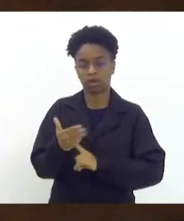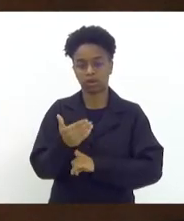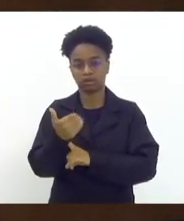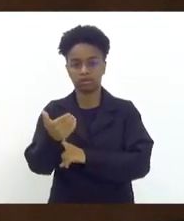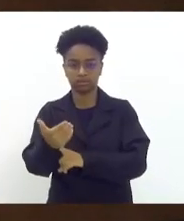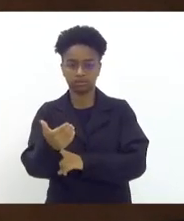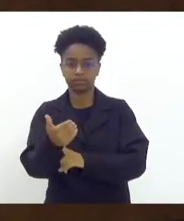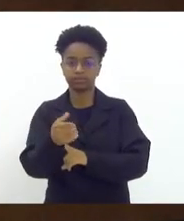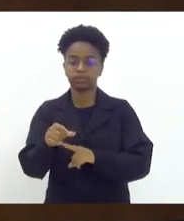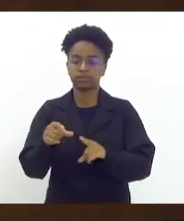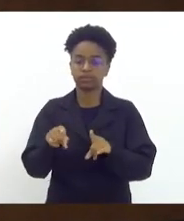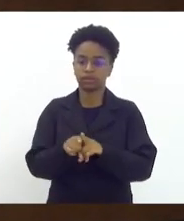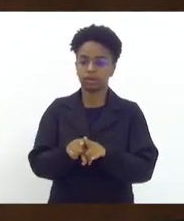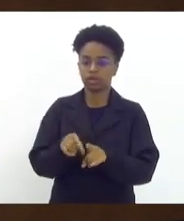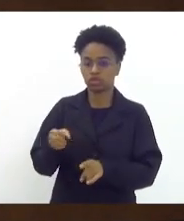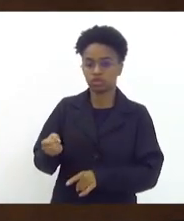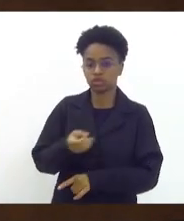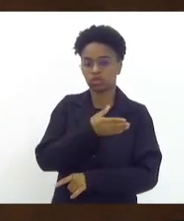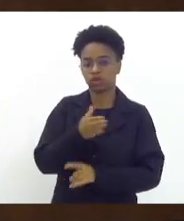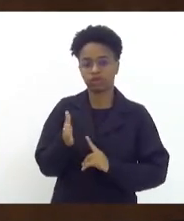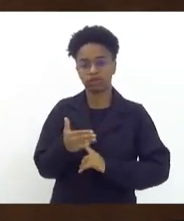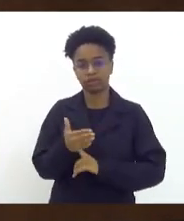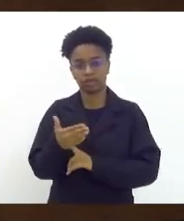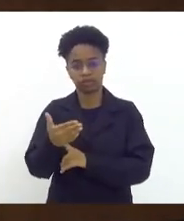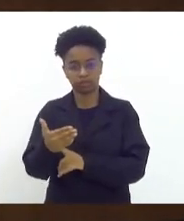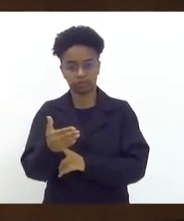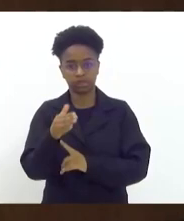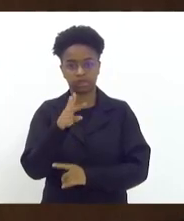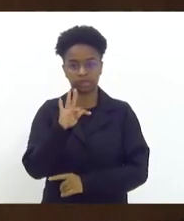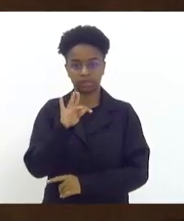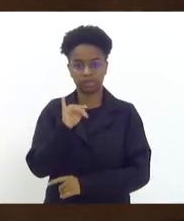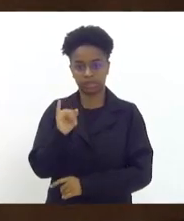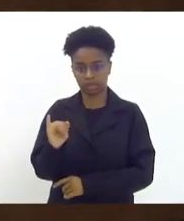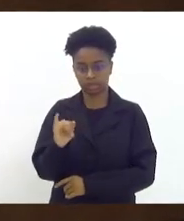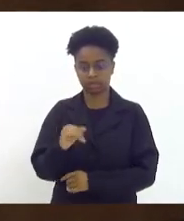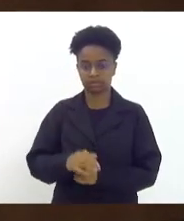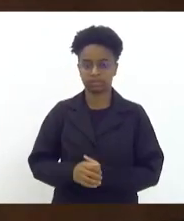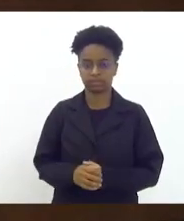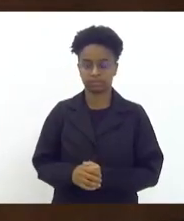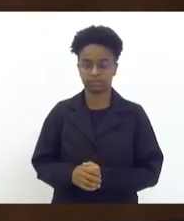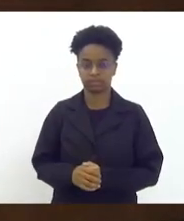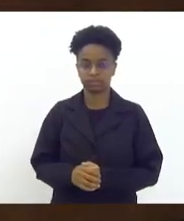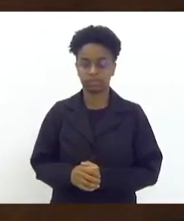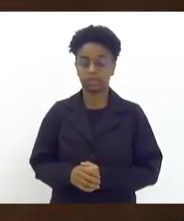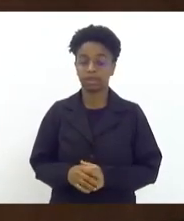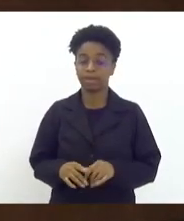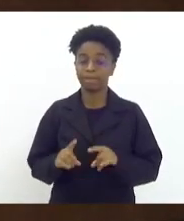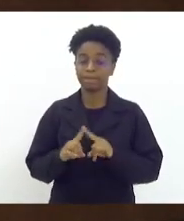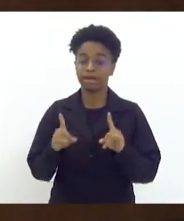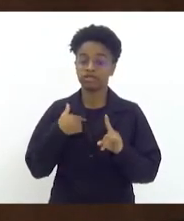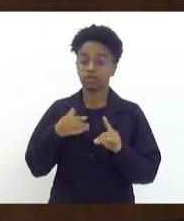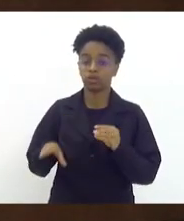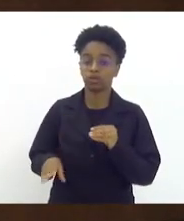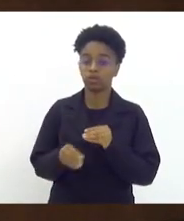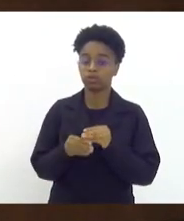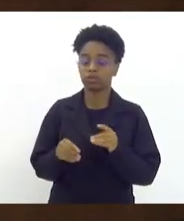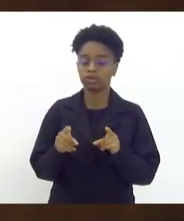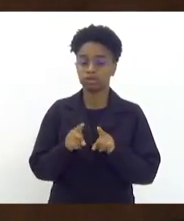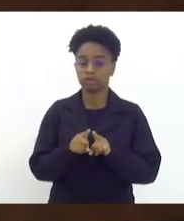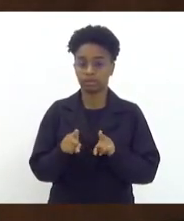das novas tecnologias de informações e comunicação Eu acrescentaria também